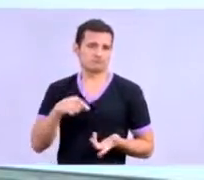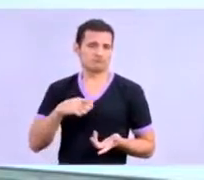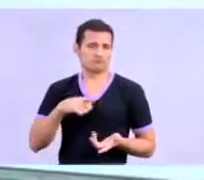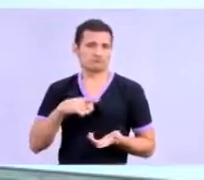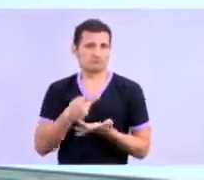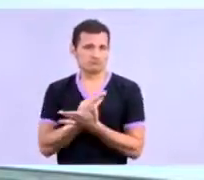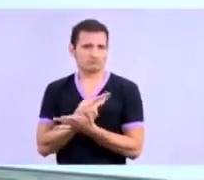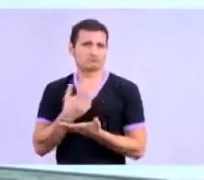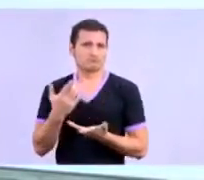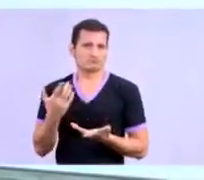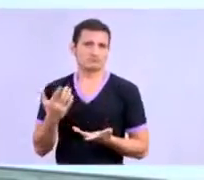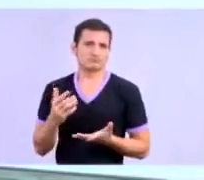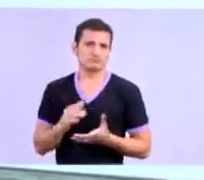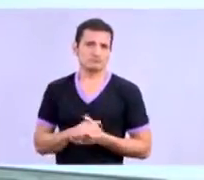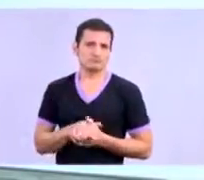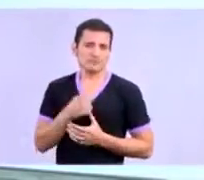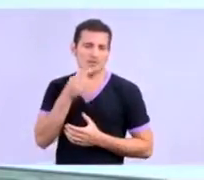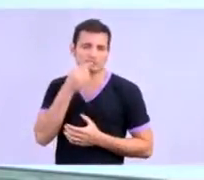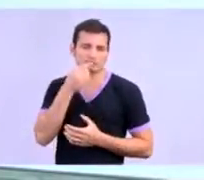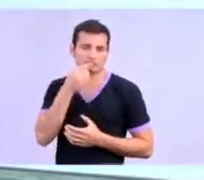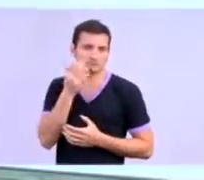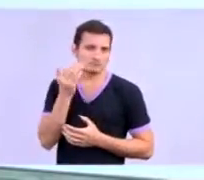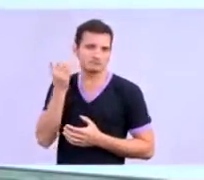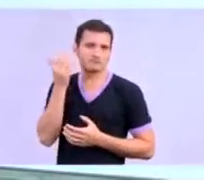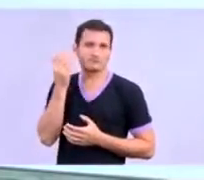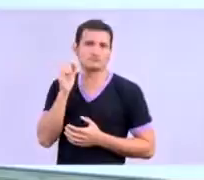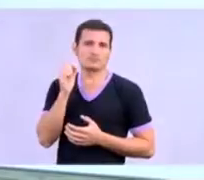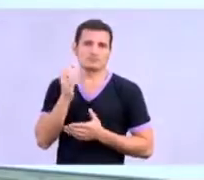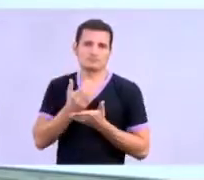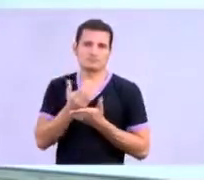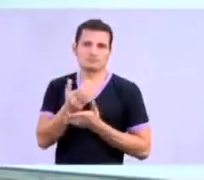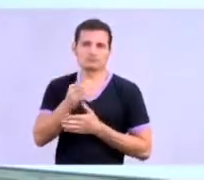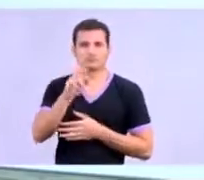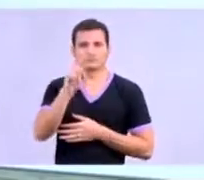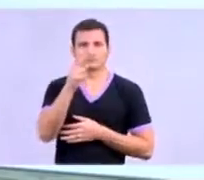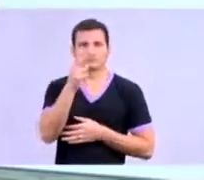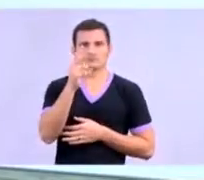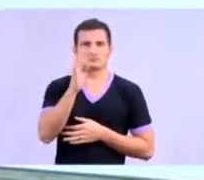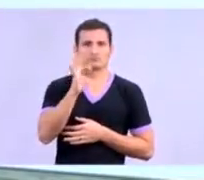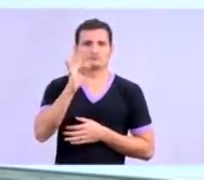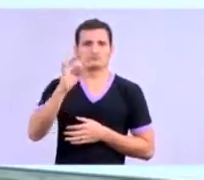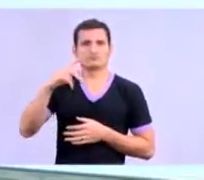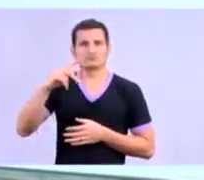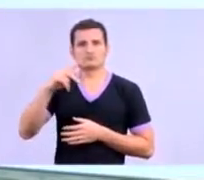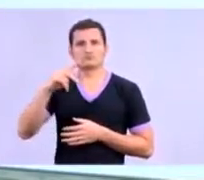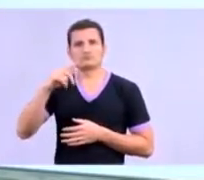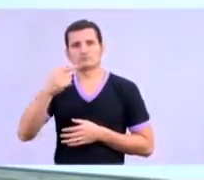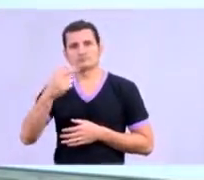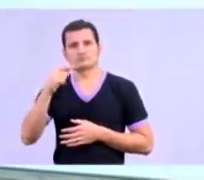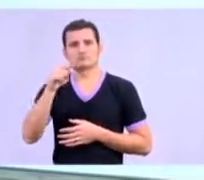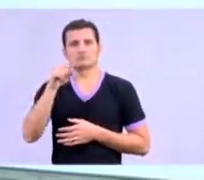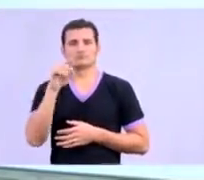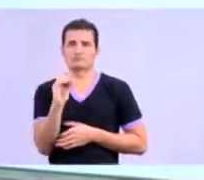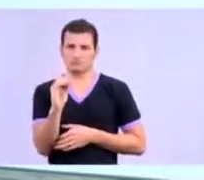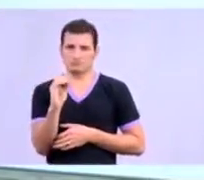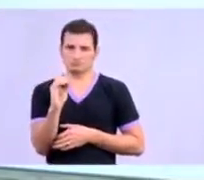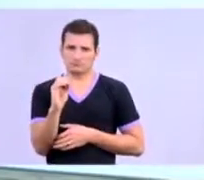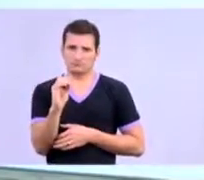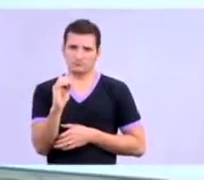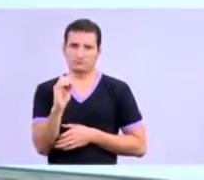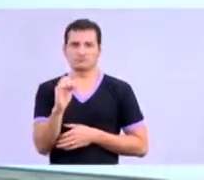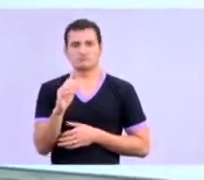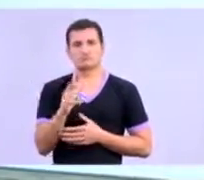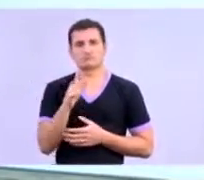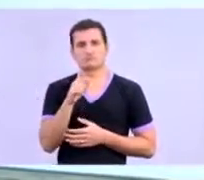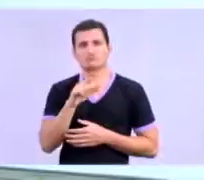gente foi lançado, né, começou em operação o HTTP versão 2.0, né, que está aí trabalhando,